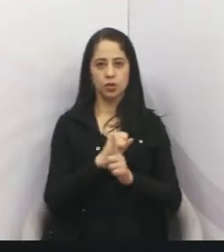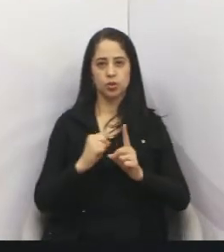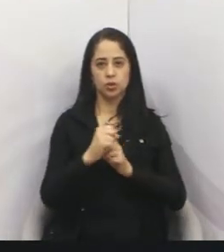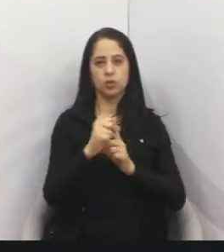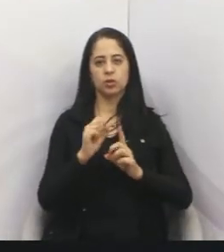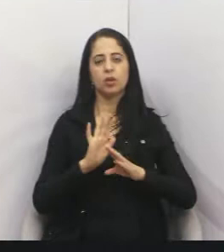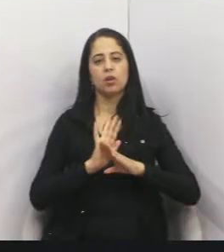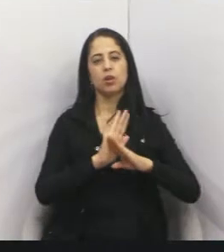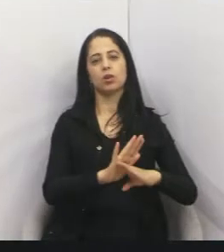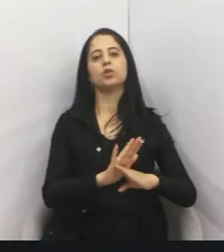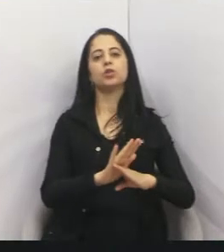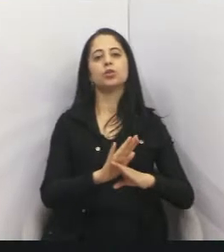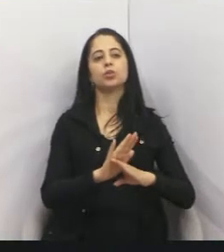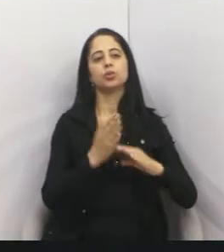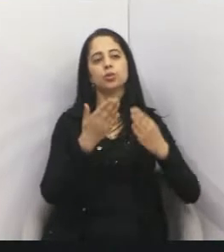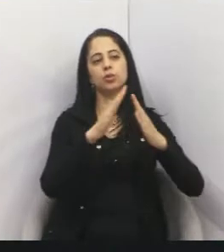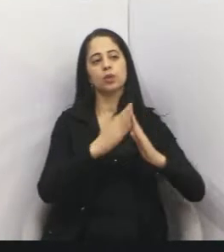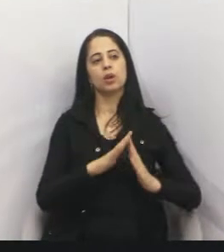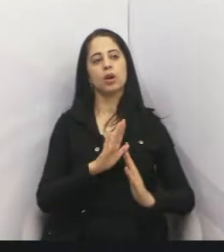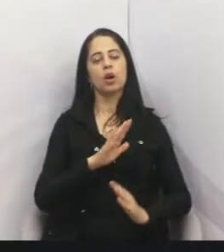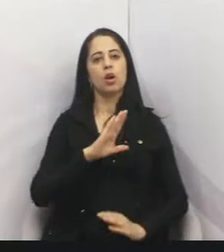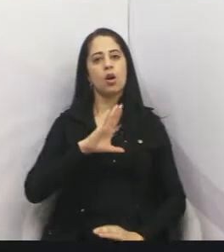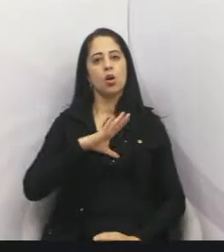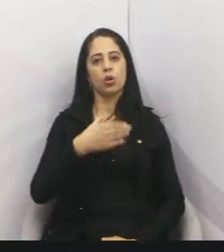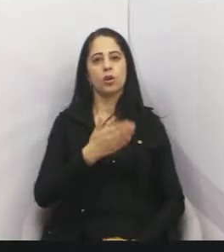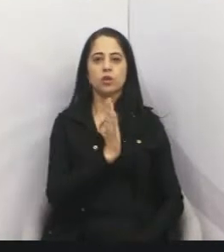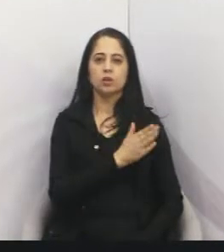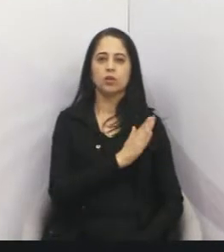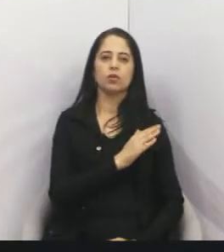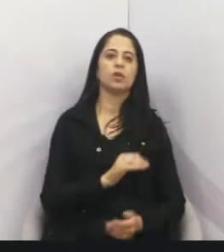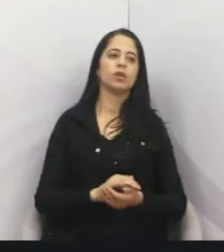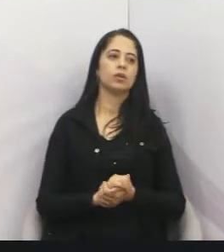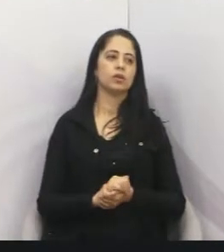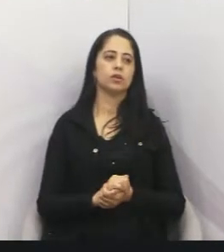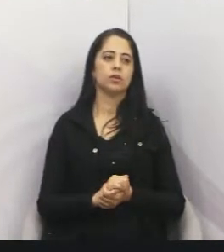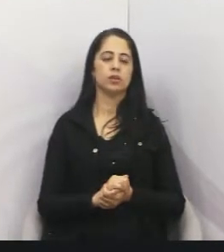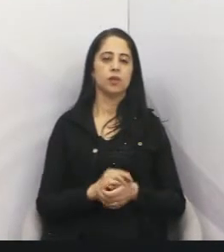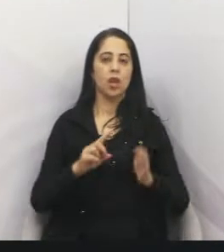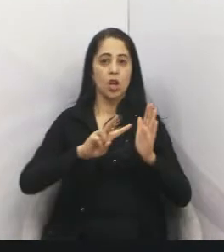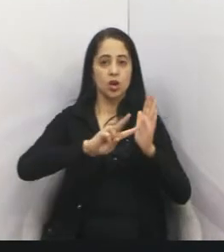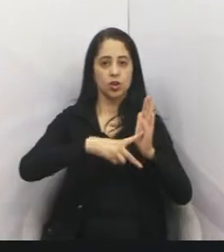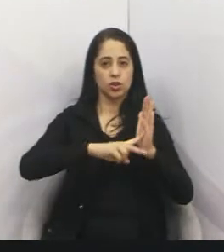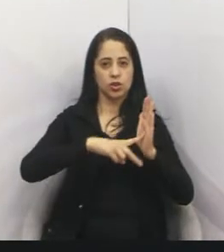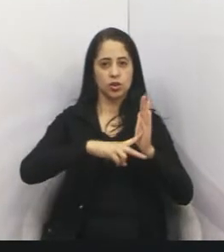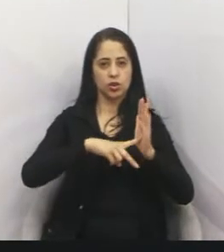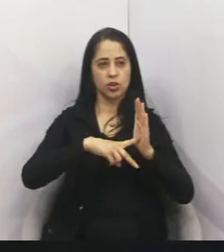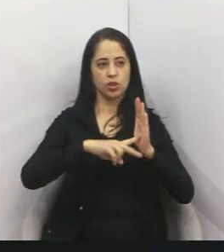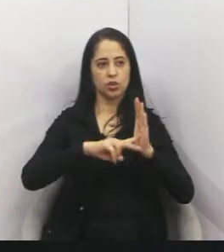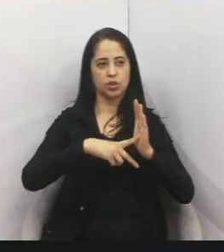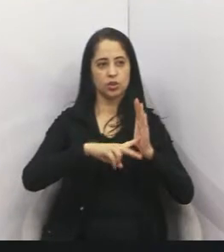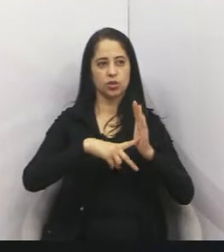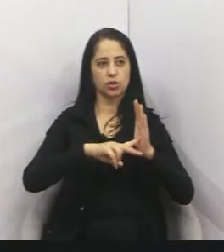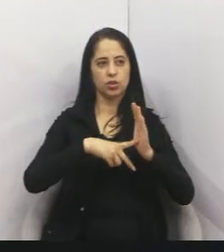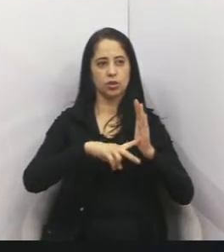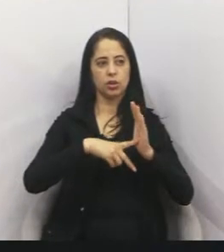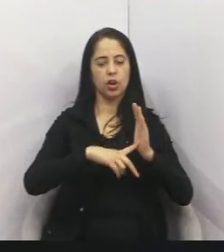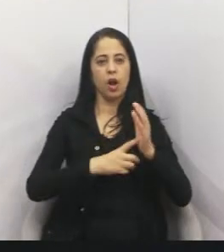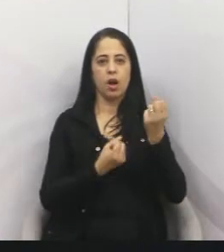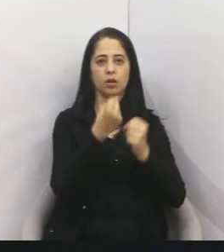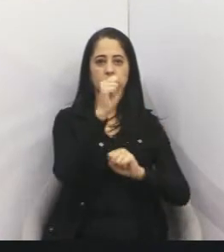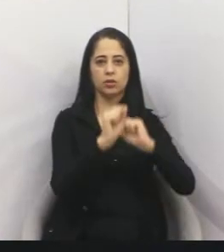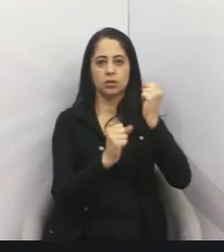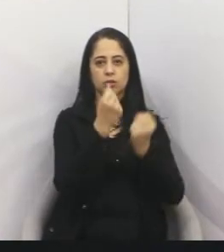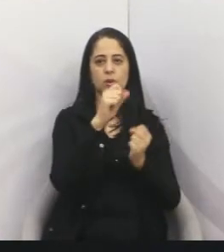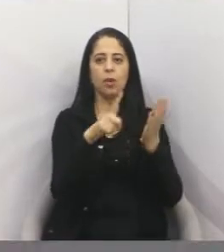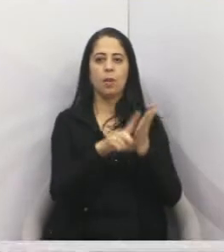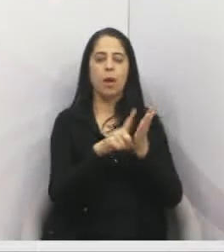populares, Quilombo Coração Valente. Entidade de classe, Sindicato dos Trabalhadores na Indústrias do Papel,